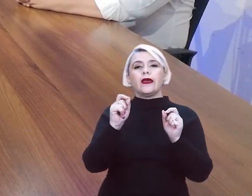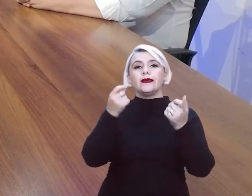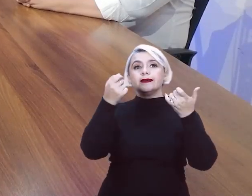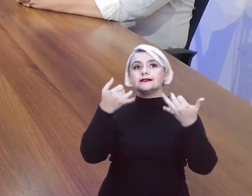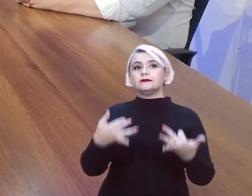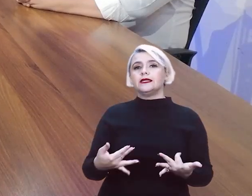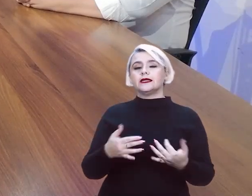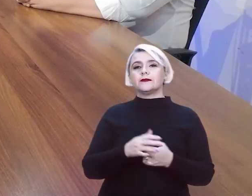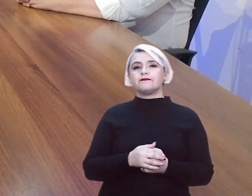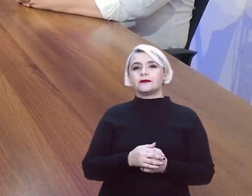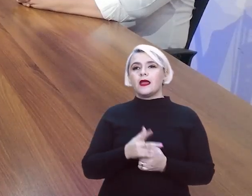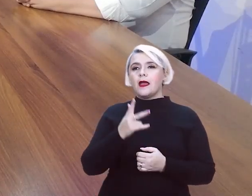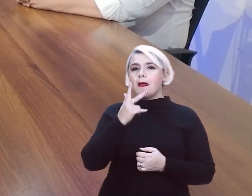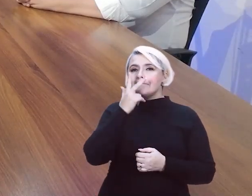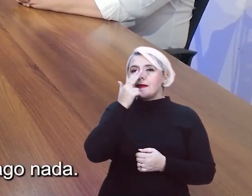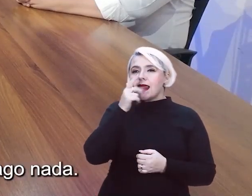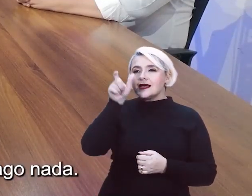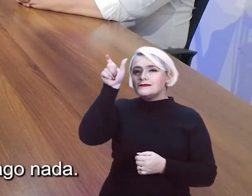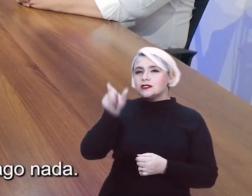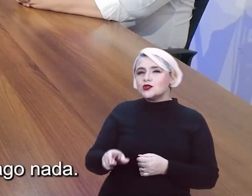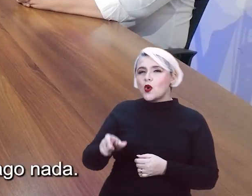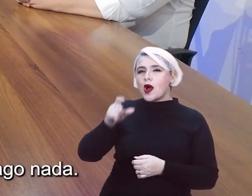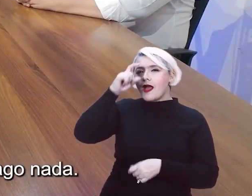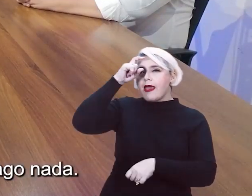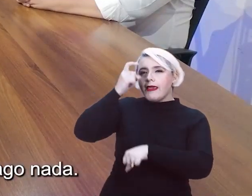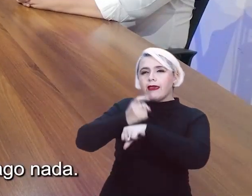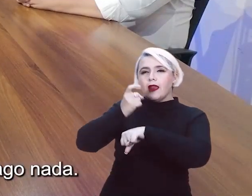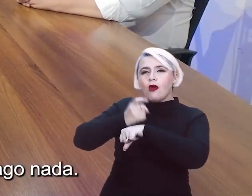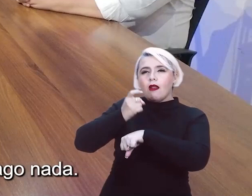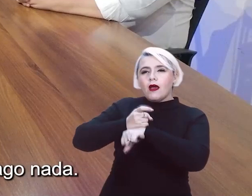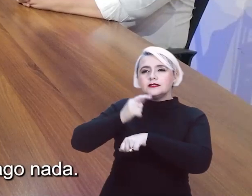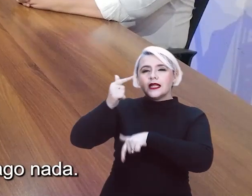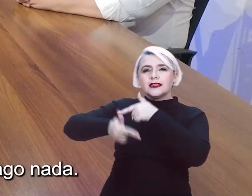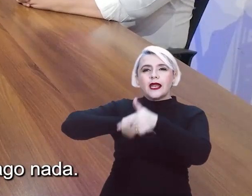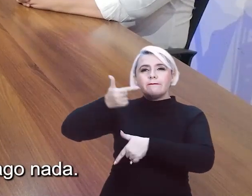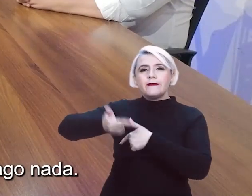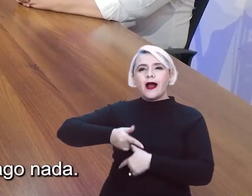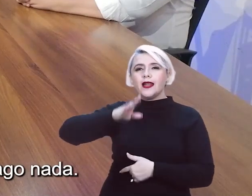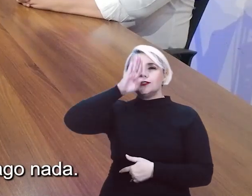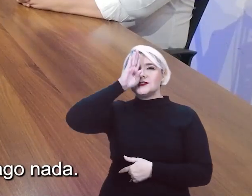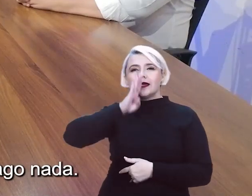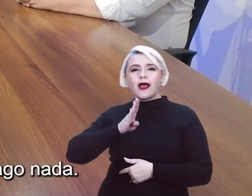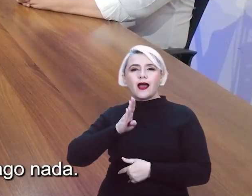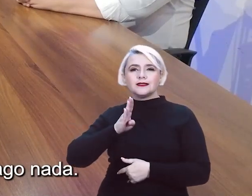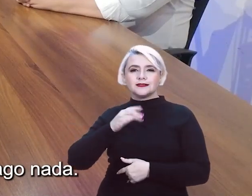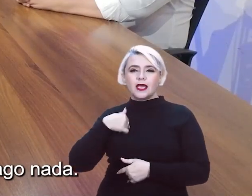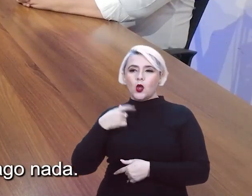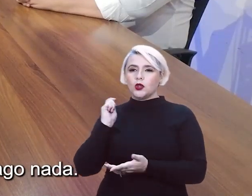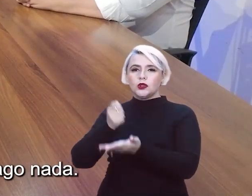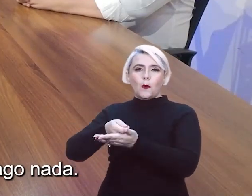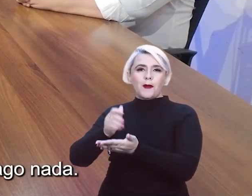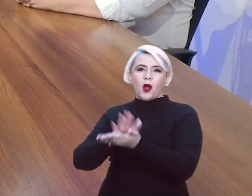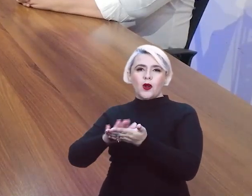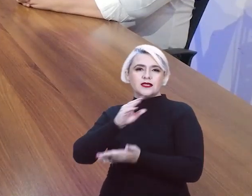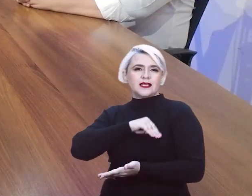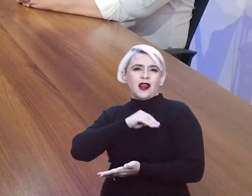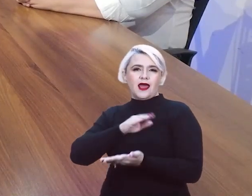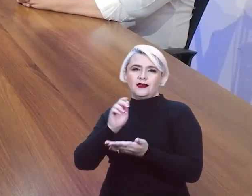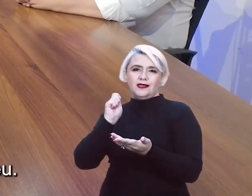parece ao ignorante que alguém trabalhar gratuitamente para mim e eu não pago